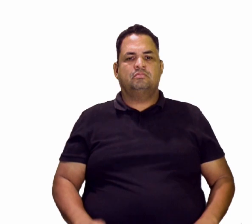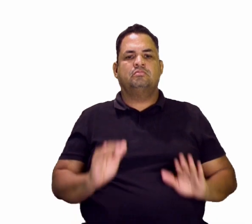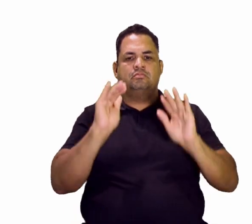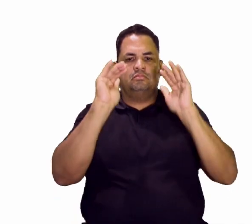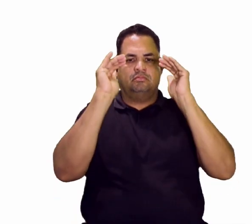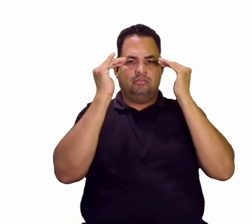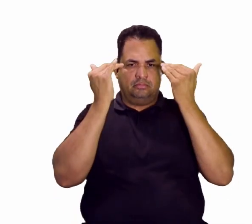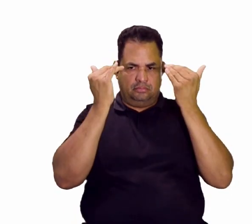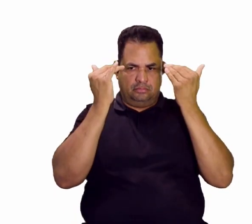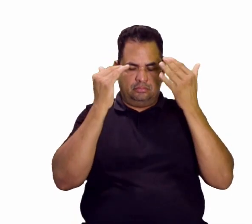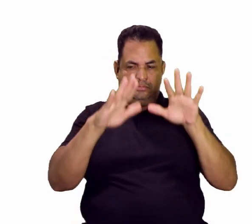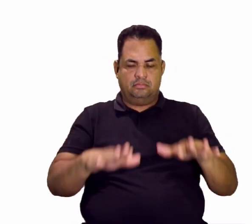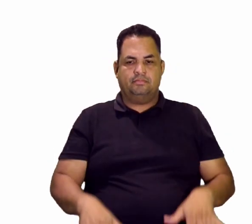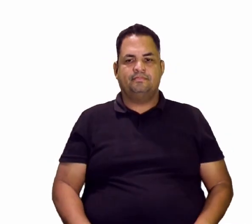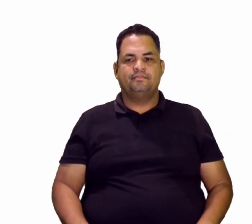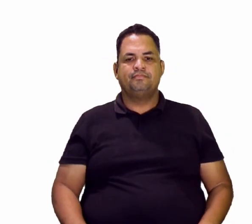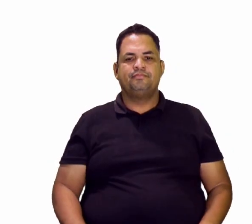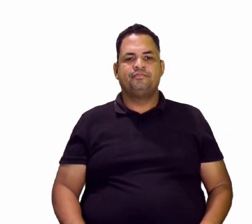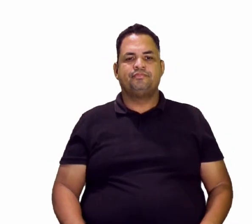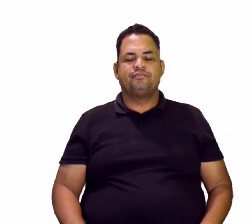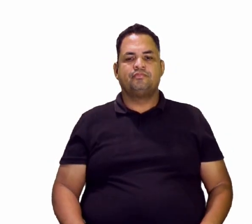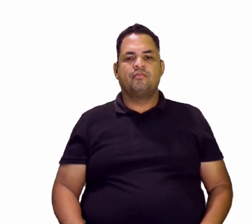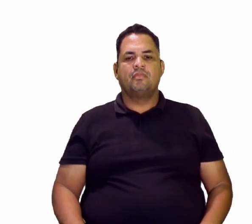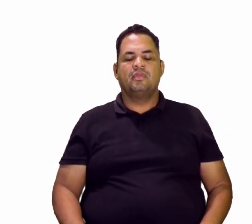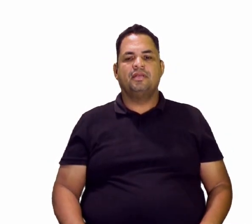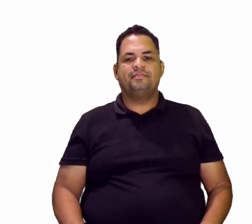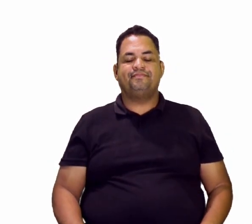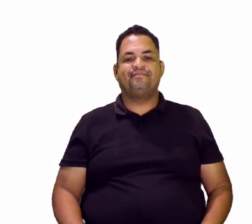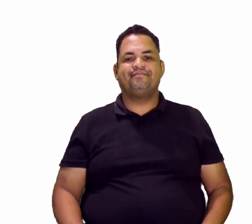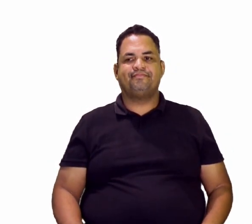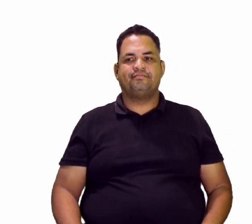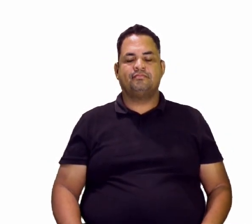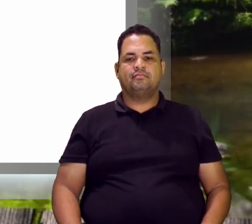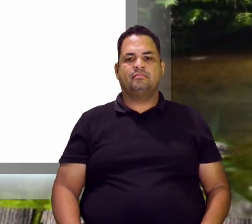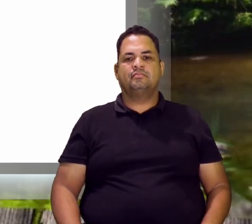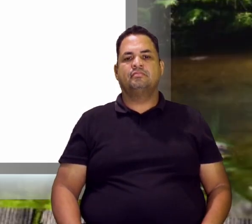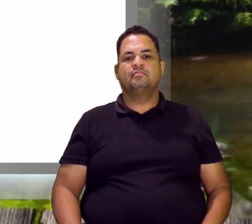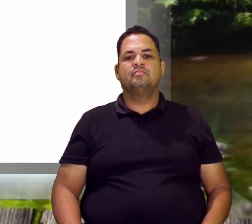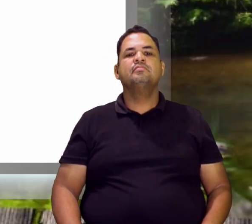Presta atenção na situação. Olha aqui para mim.